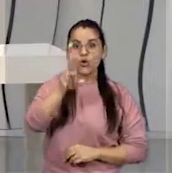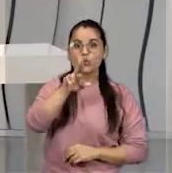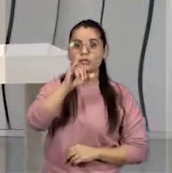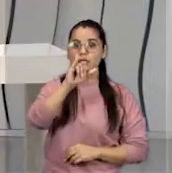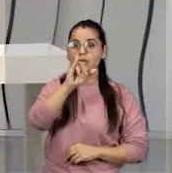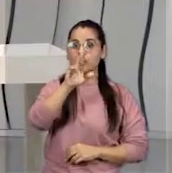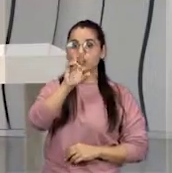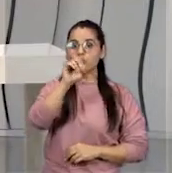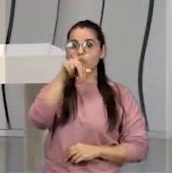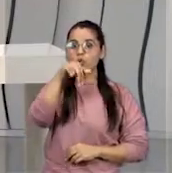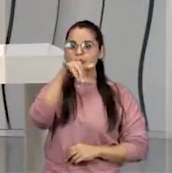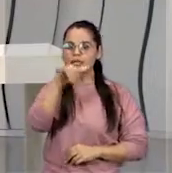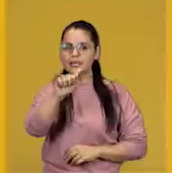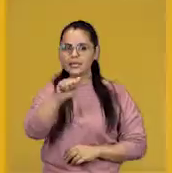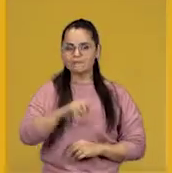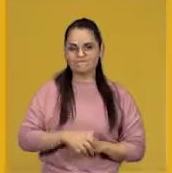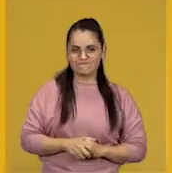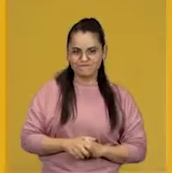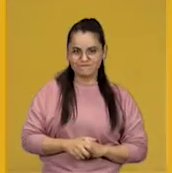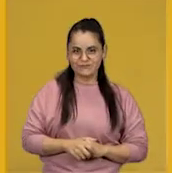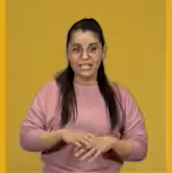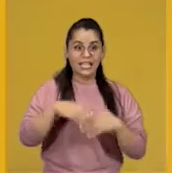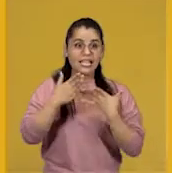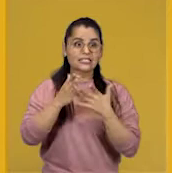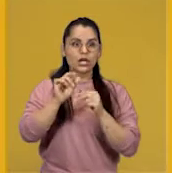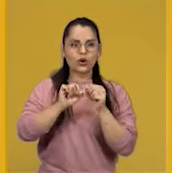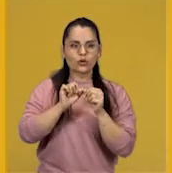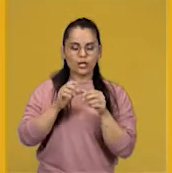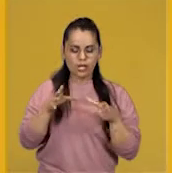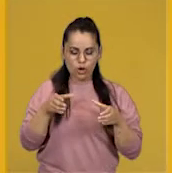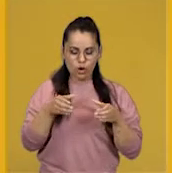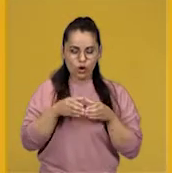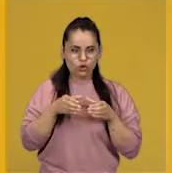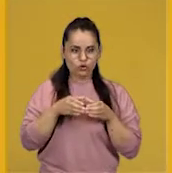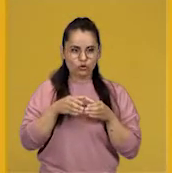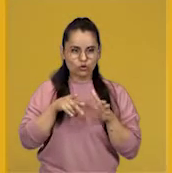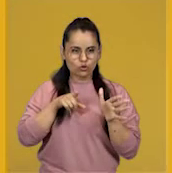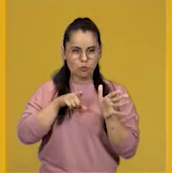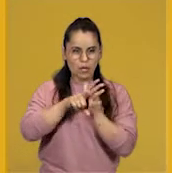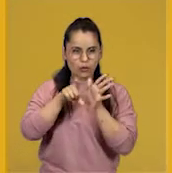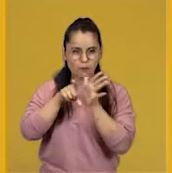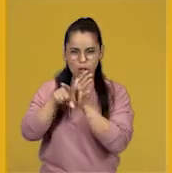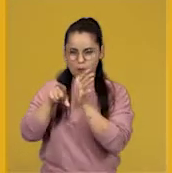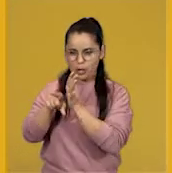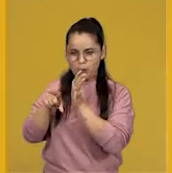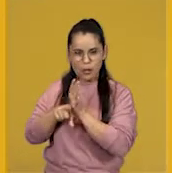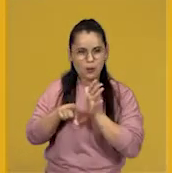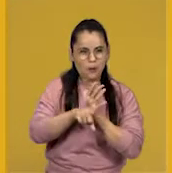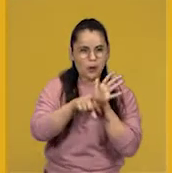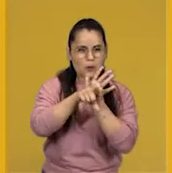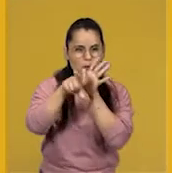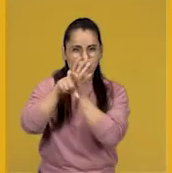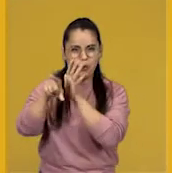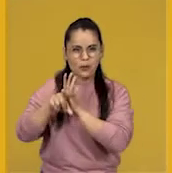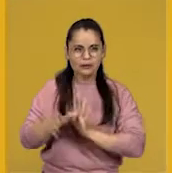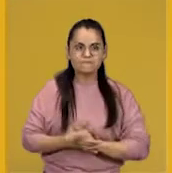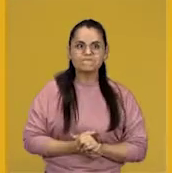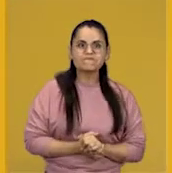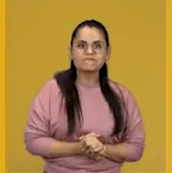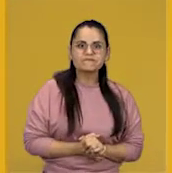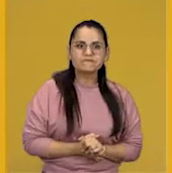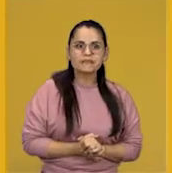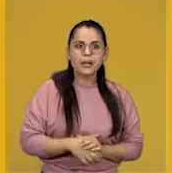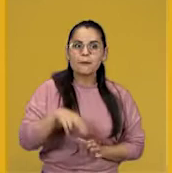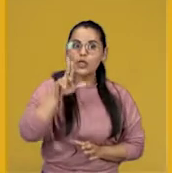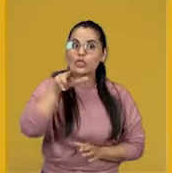ironia, da retórica. Ele levanta um conjunto de perguntas, vai te fazendo várias perguntas. Mas